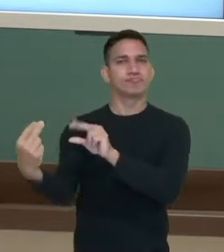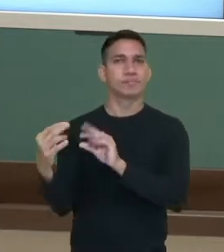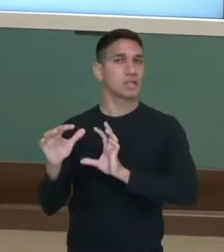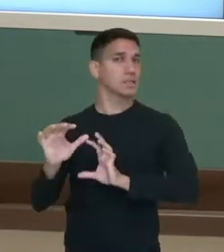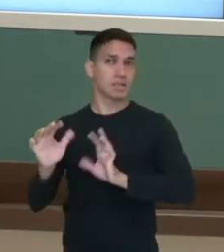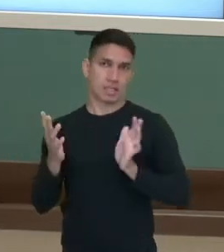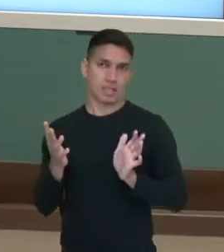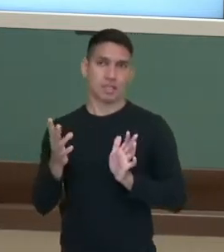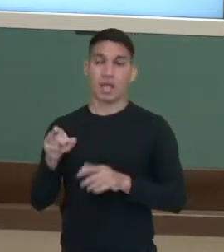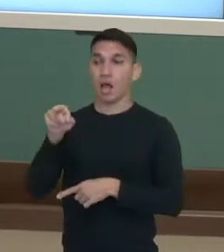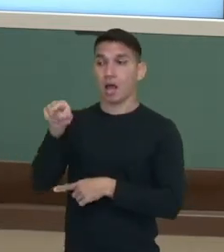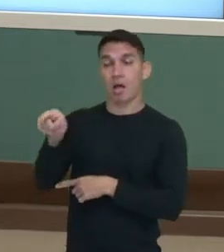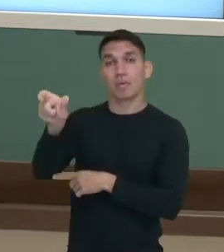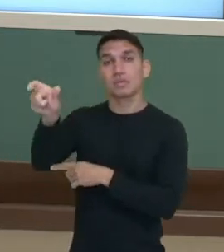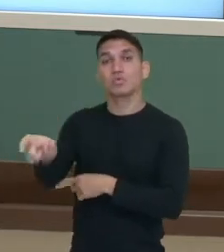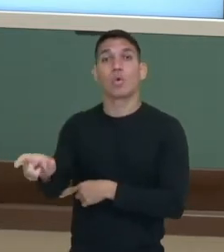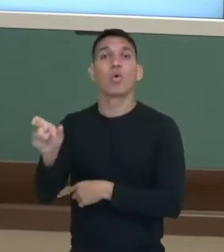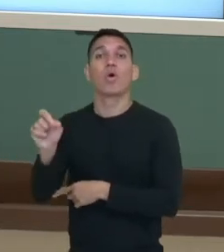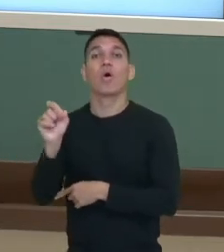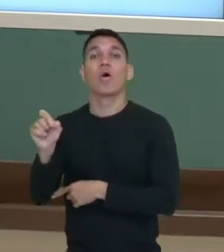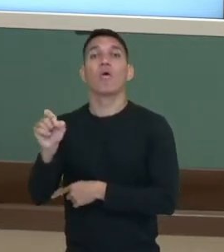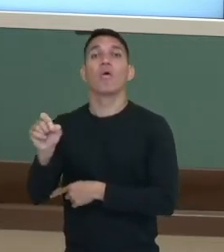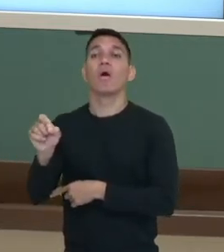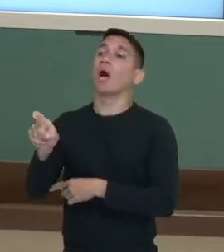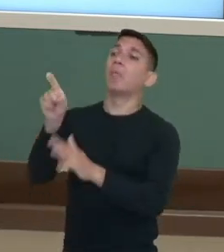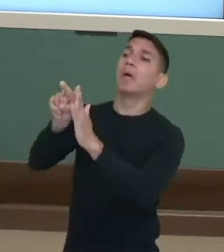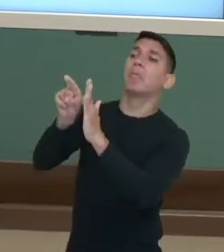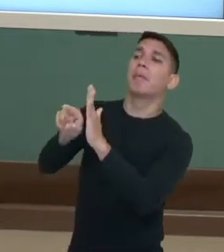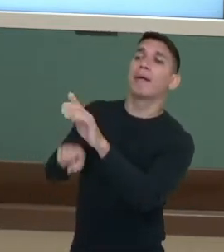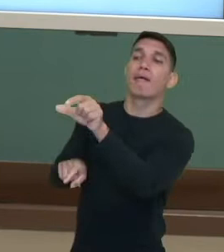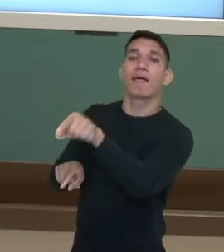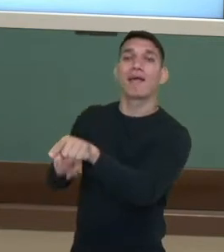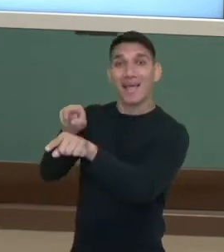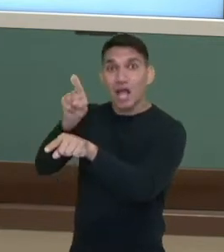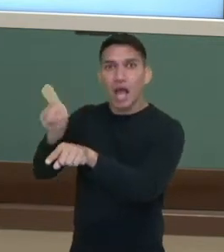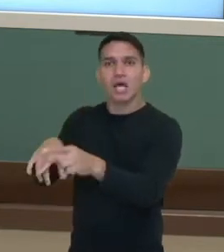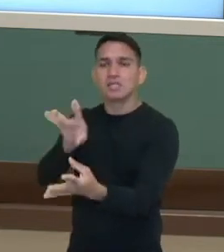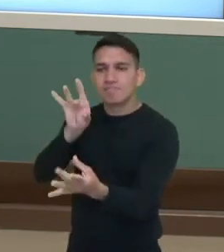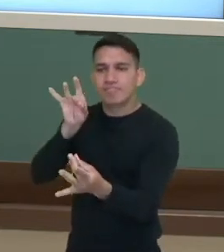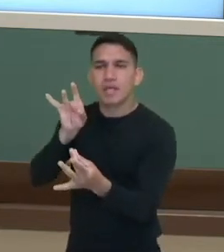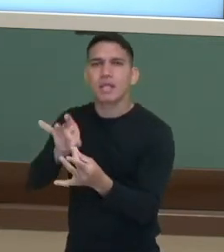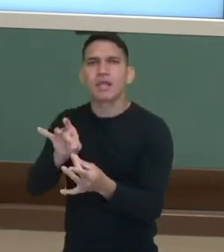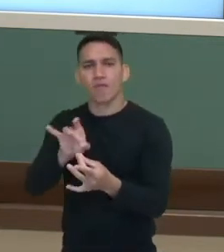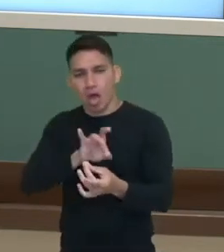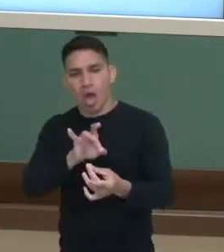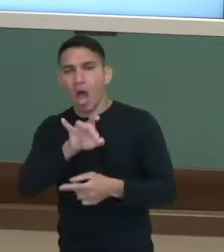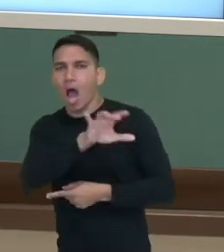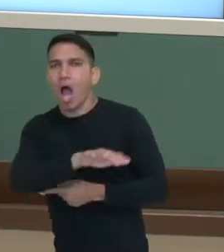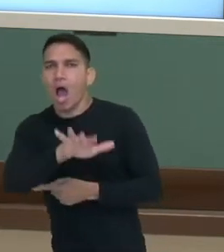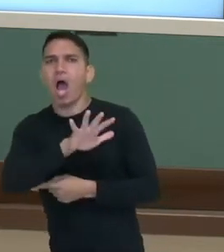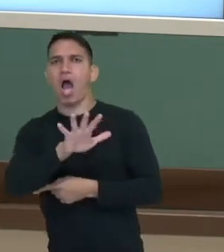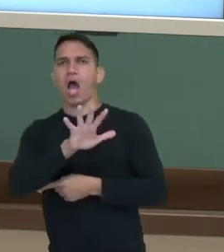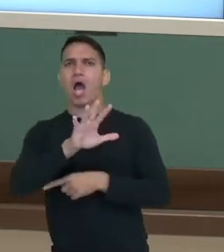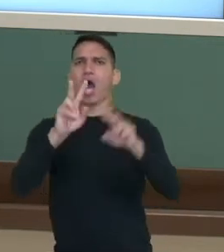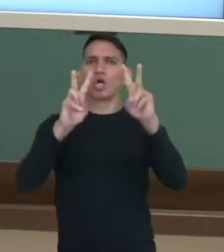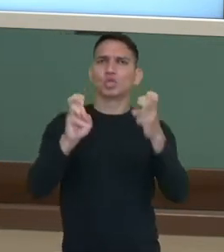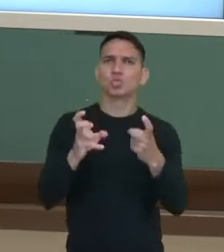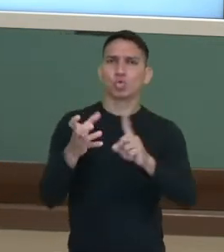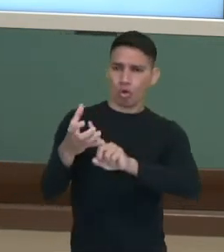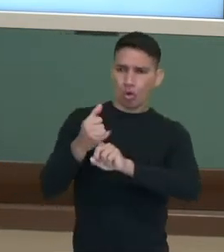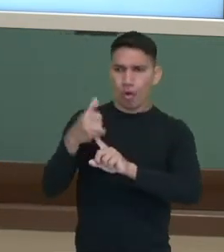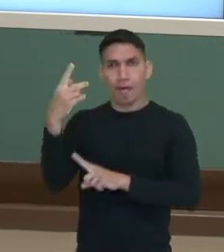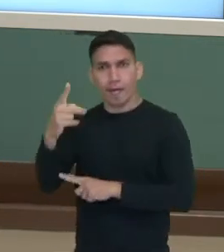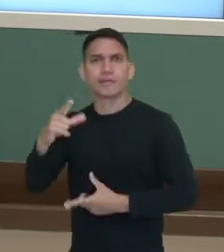entrevistado, na maioria das vezes, é uma pessoa que é especialista em determinado assunto, em determinado tema. Então, é uma pessoa que